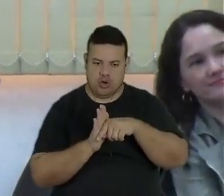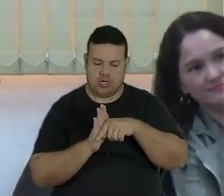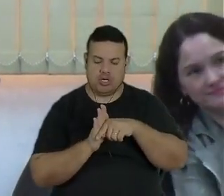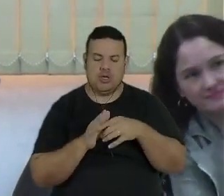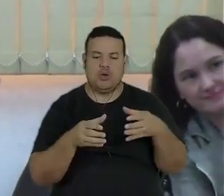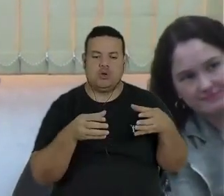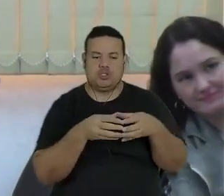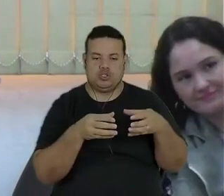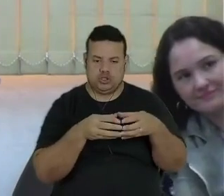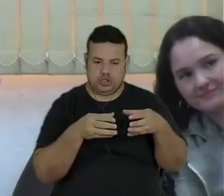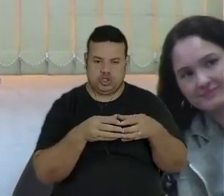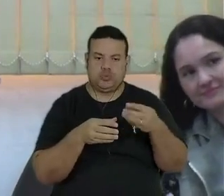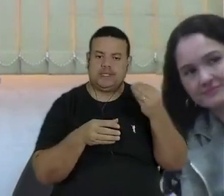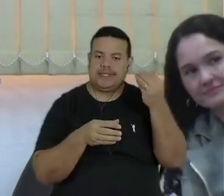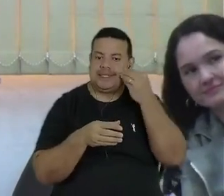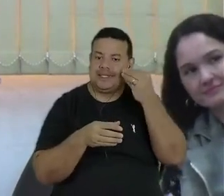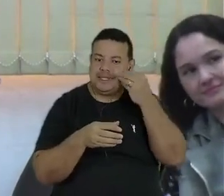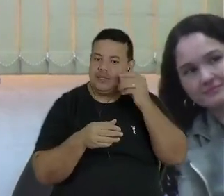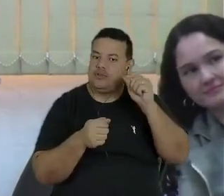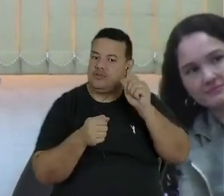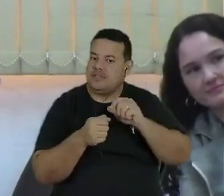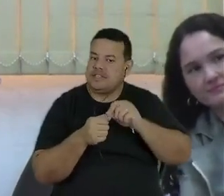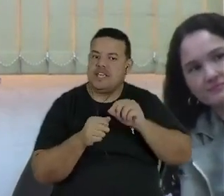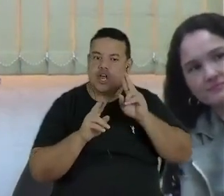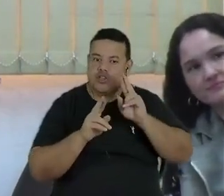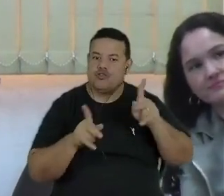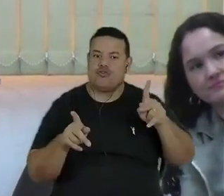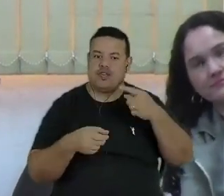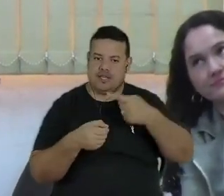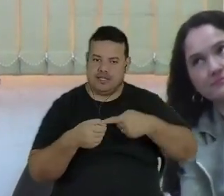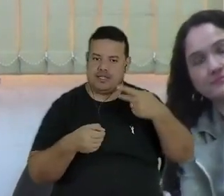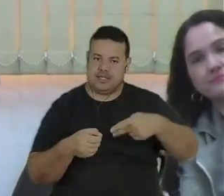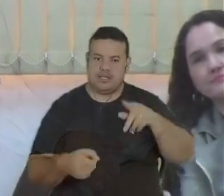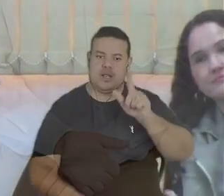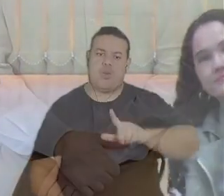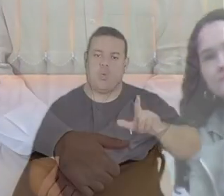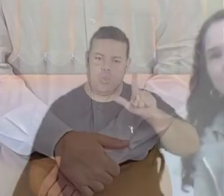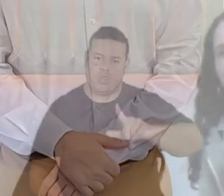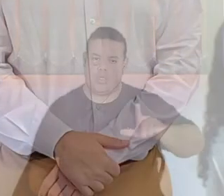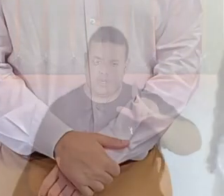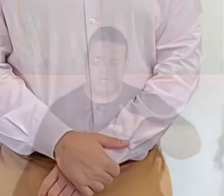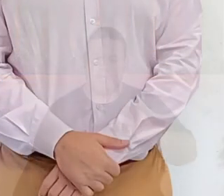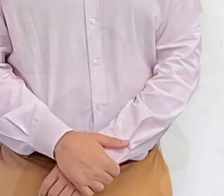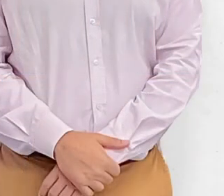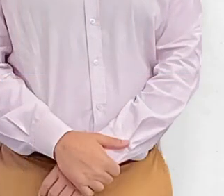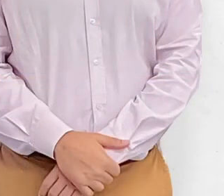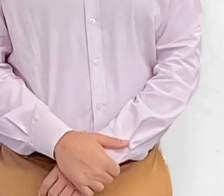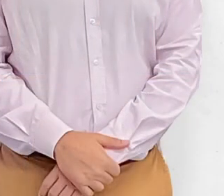que está tentando fazer a diferença na cidade de Londrina. Muito obrigado.